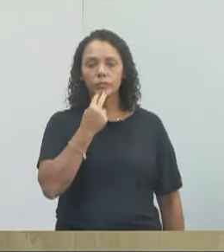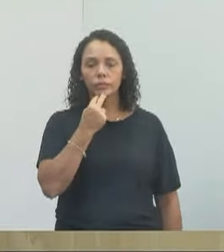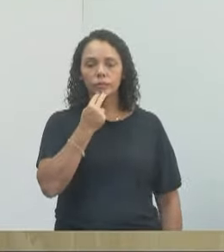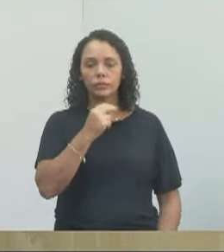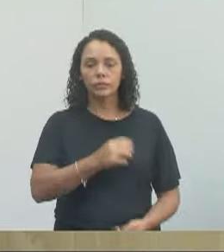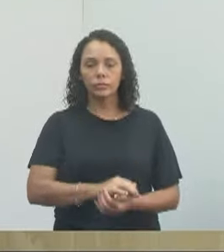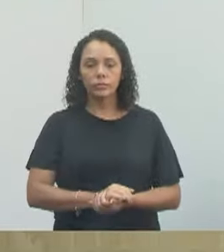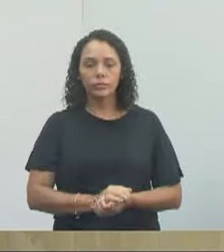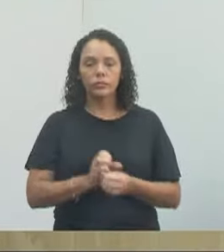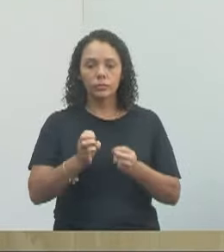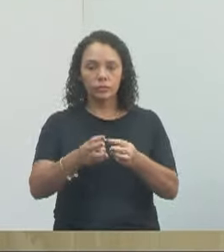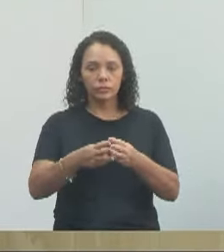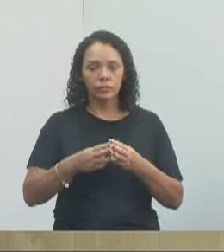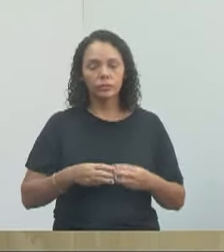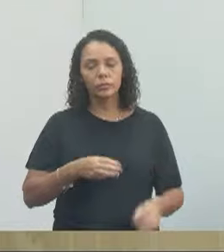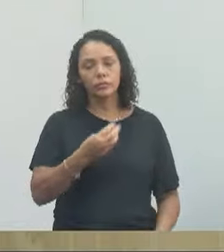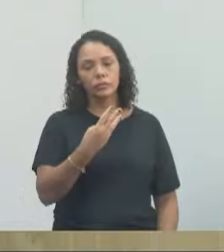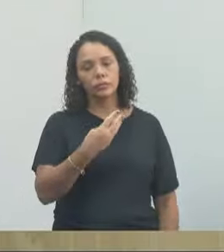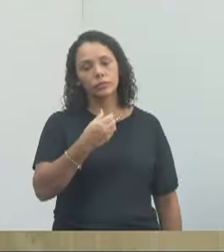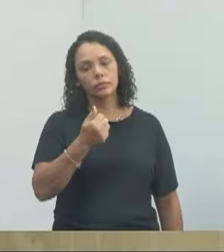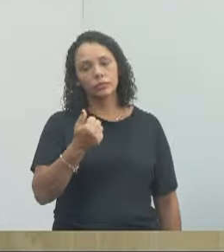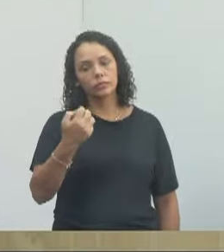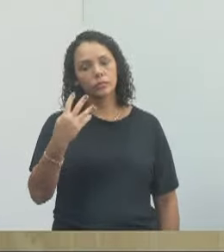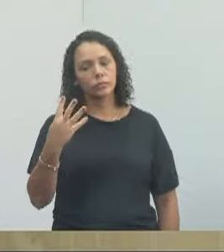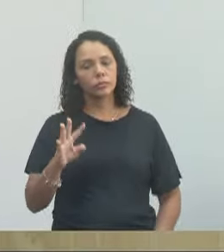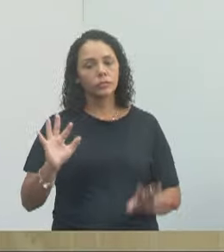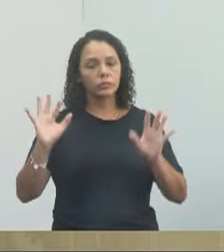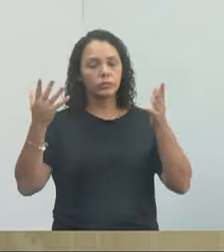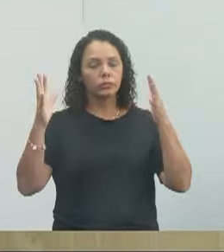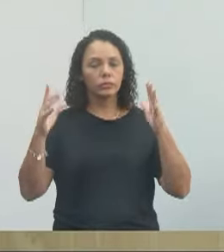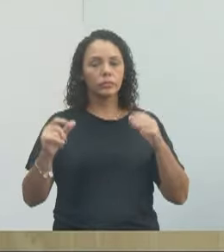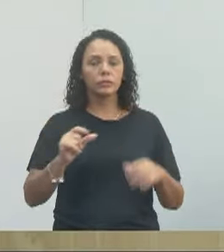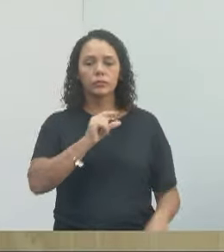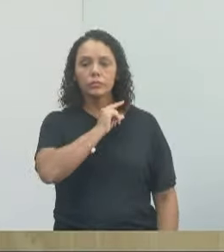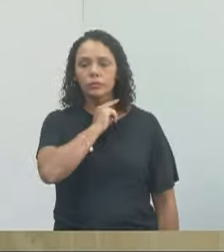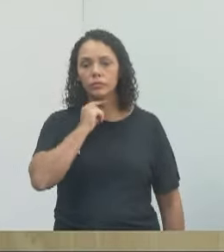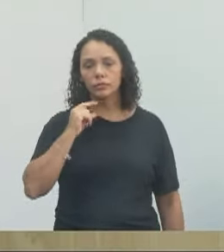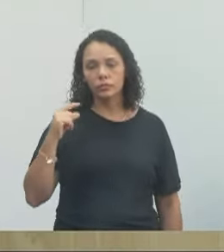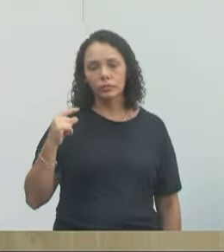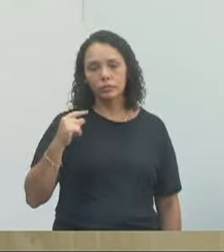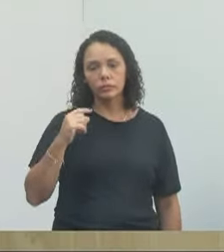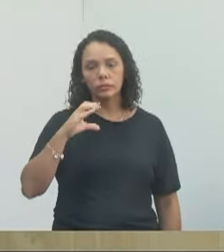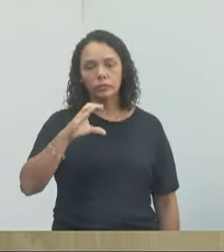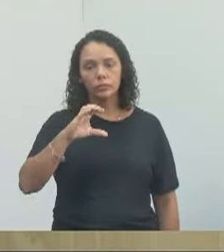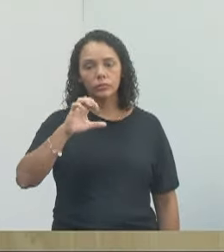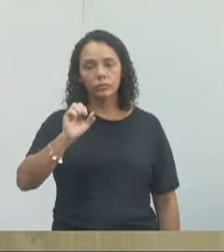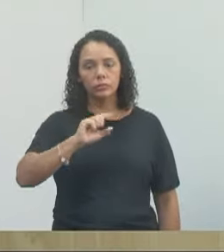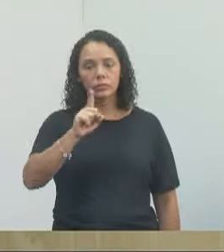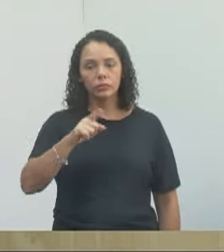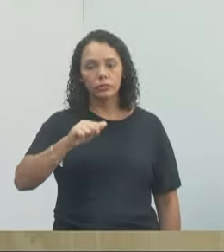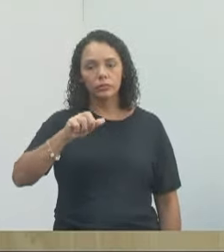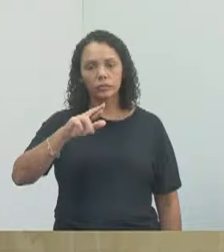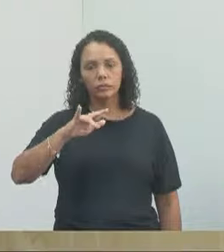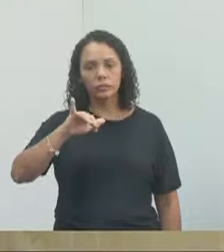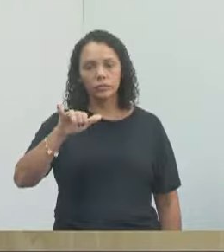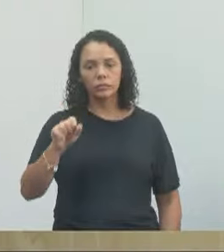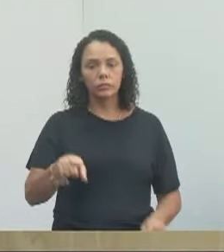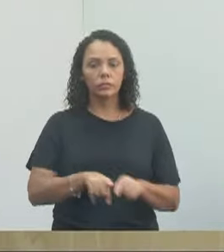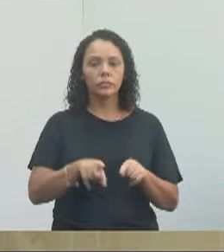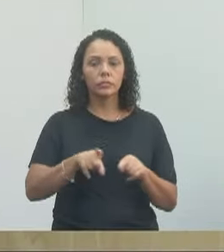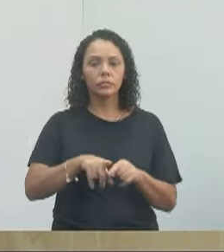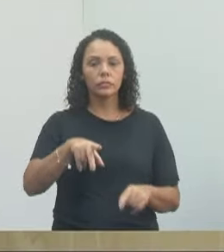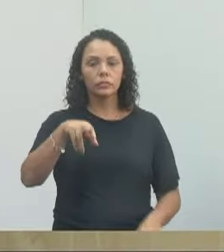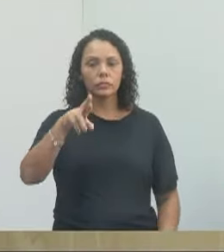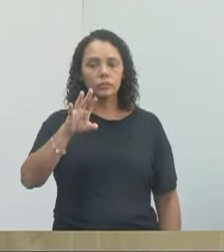luua Moção 314 Moção clat relatório ao padre Cesário e a sua e a senhora Renata pela